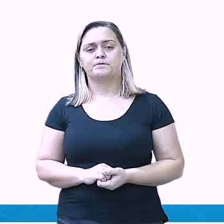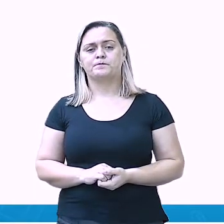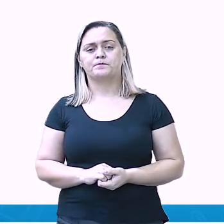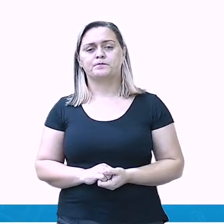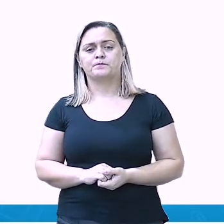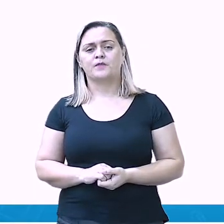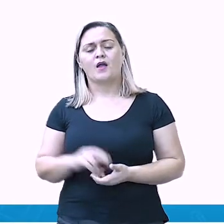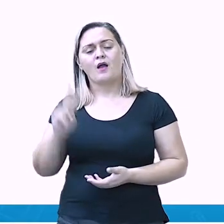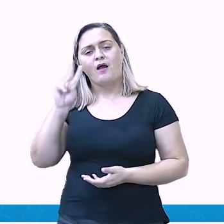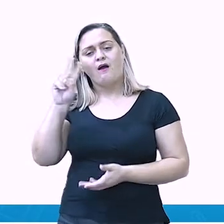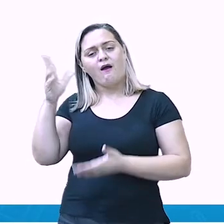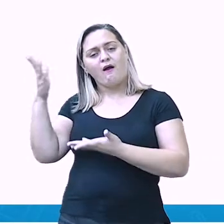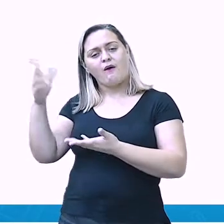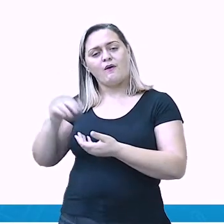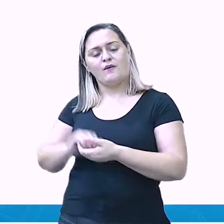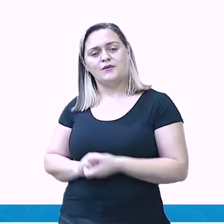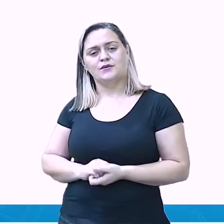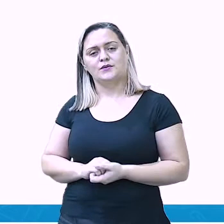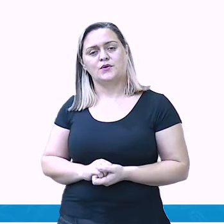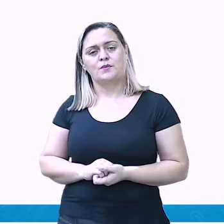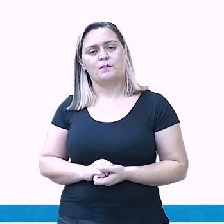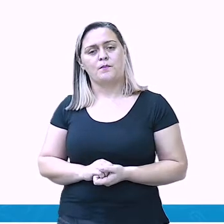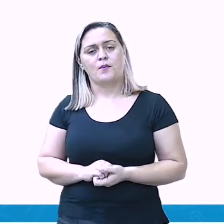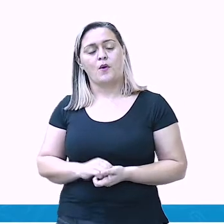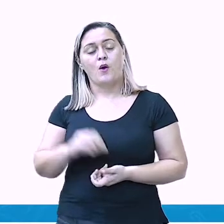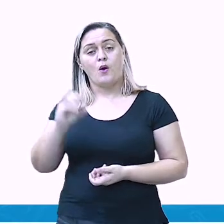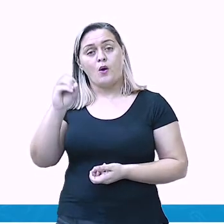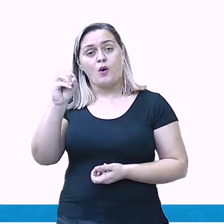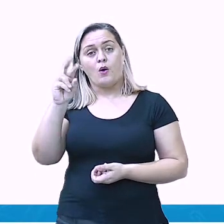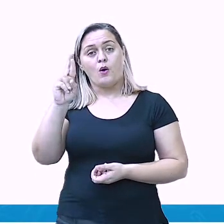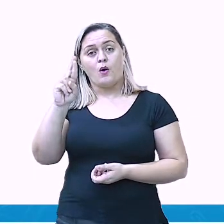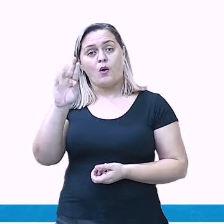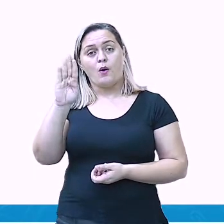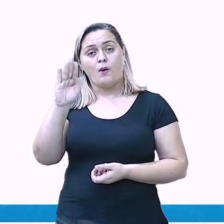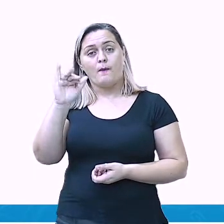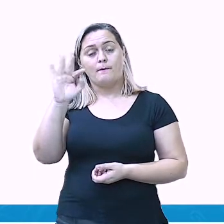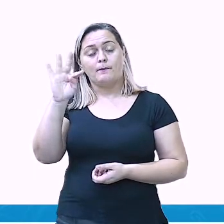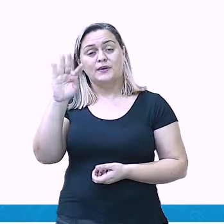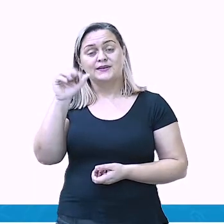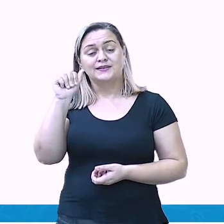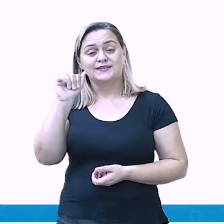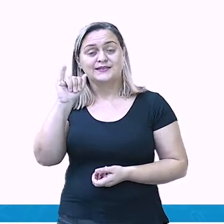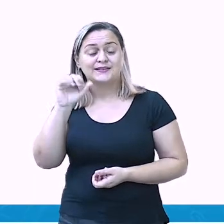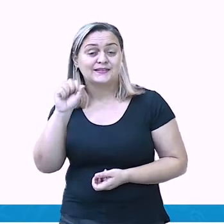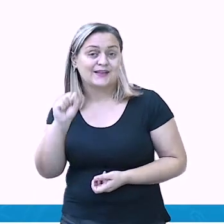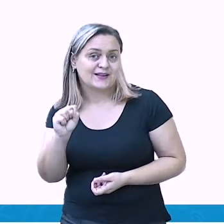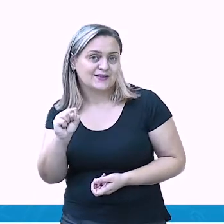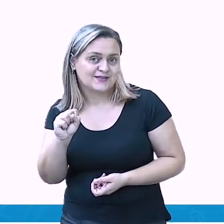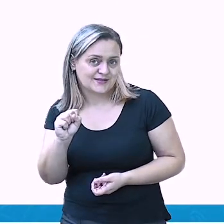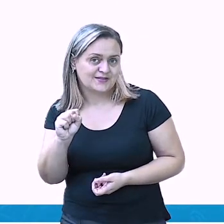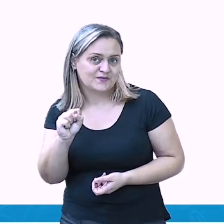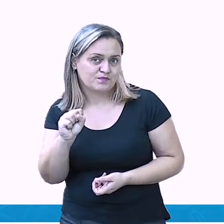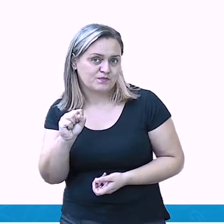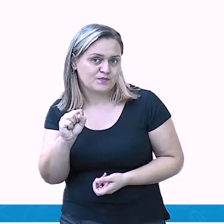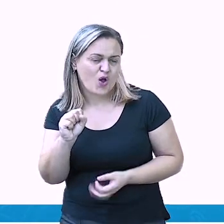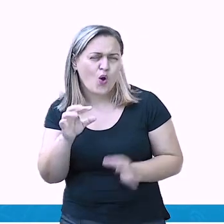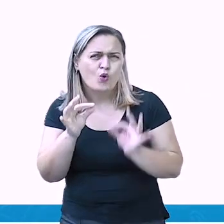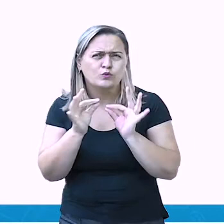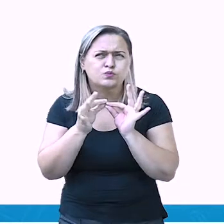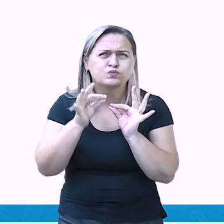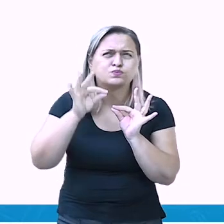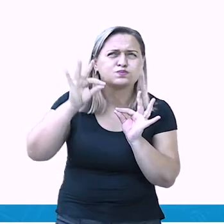Imagens orbitais. Estamos falando de órbita, agora fora aqui do nosso planeta, lá